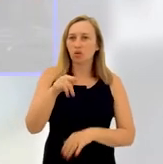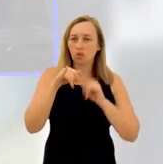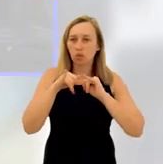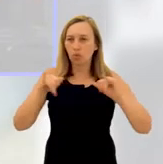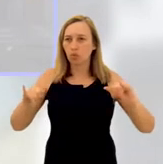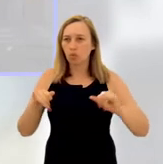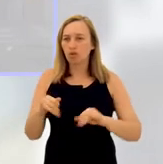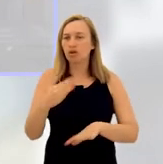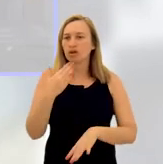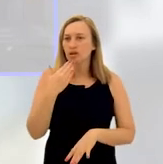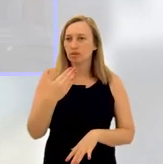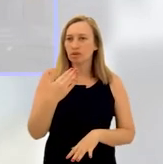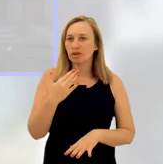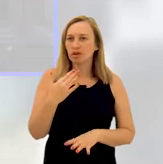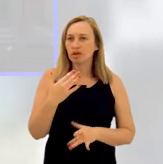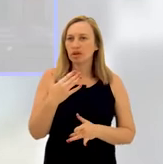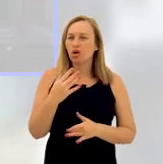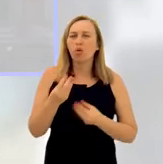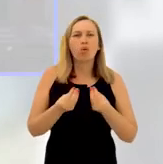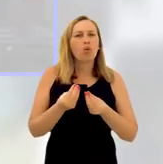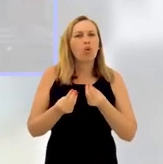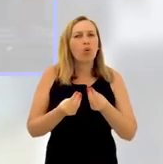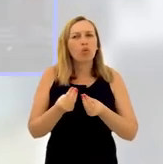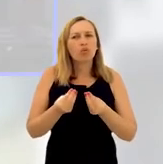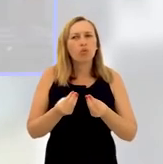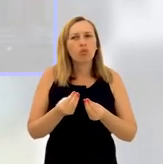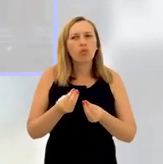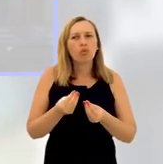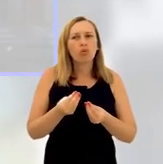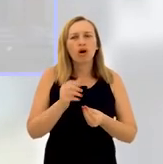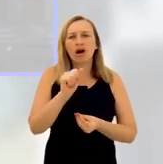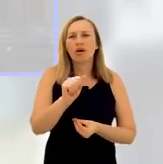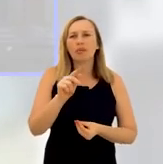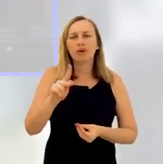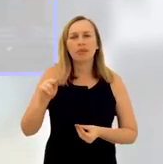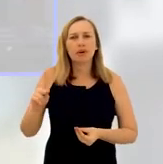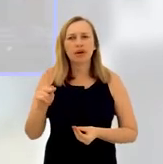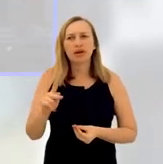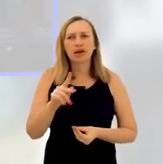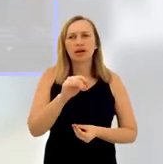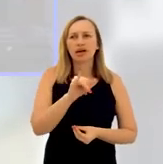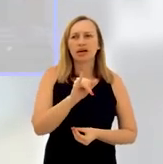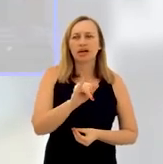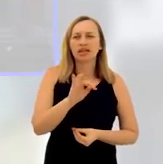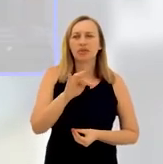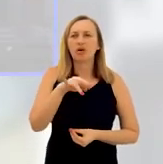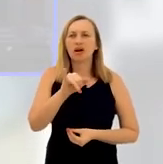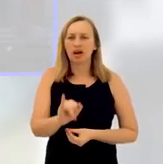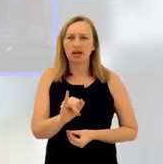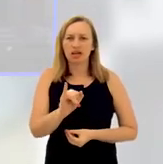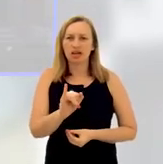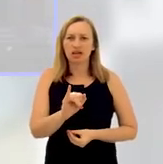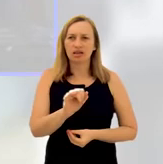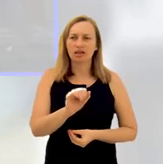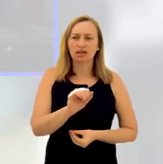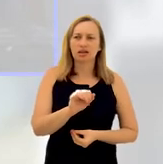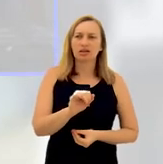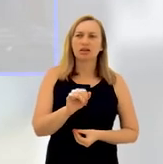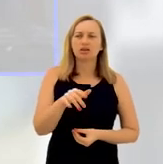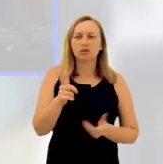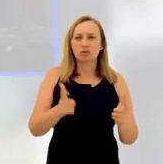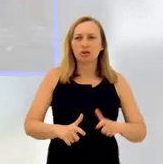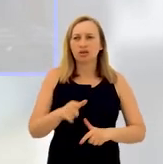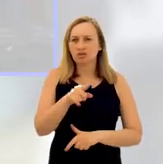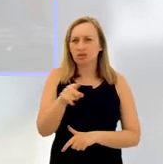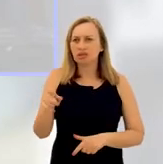questão da publicidade, eu ia te perguntar a respeito disso. Como que se deu a aplicação da ferramenta em Itaboraí, né, na região aí de